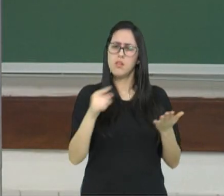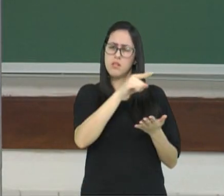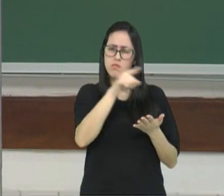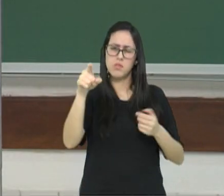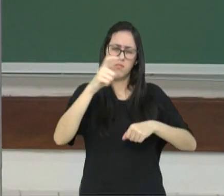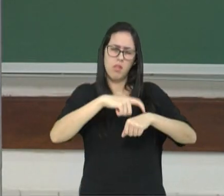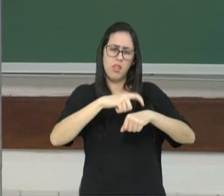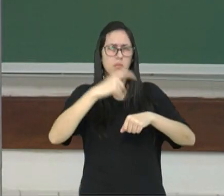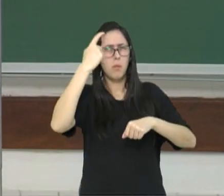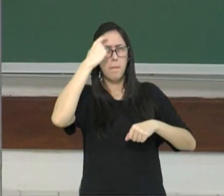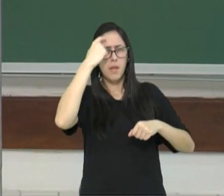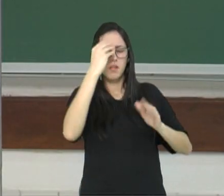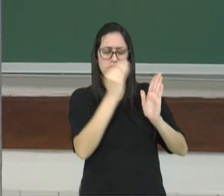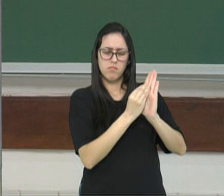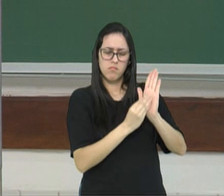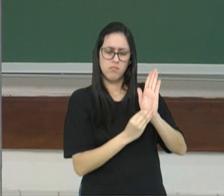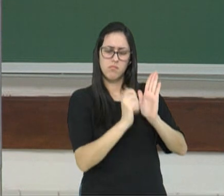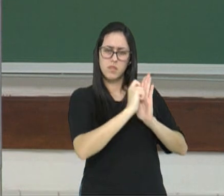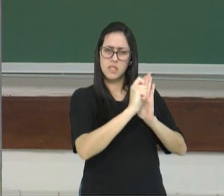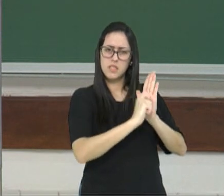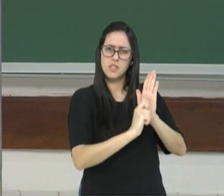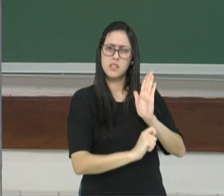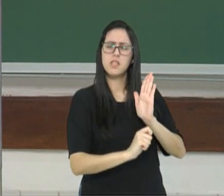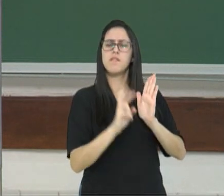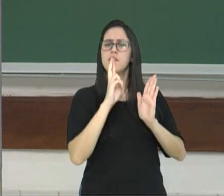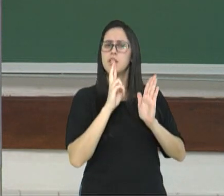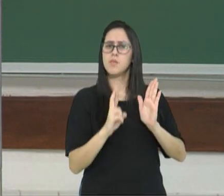tempinho aí para pensar, escrever a sua